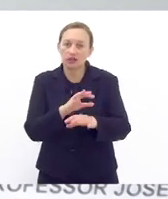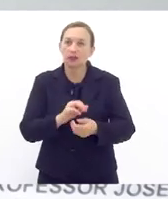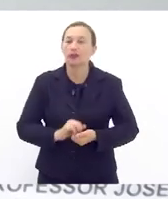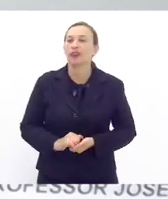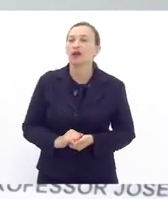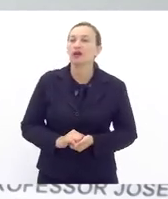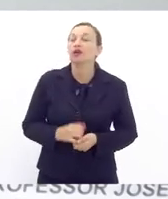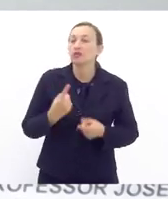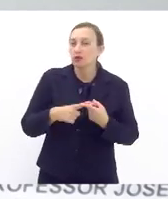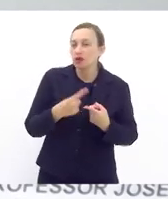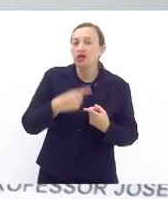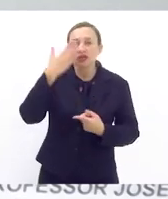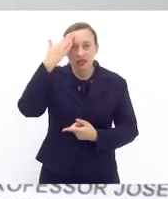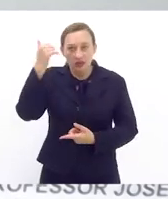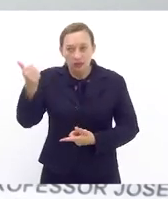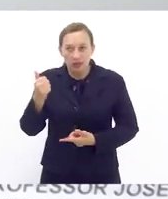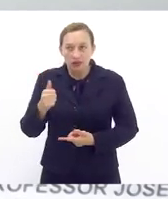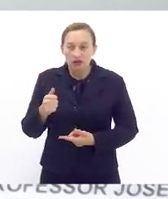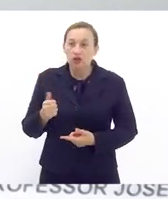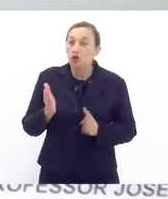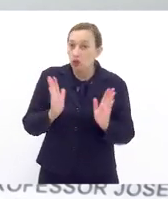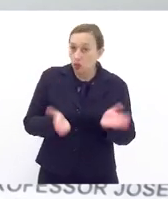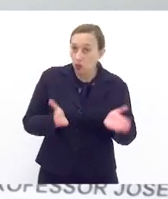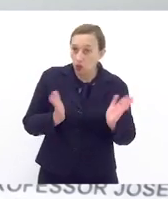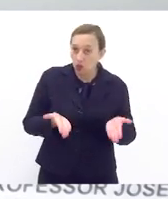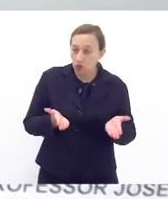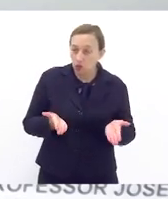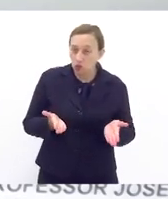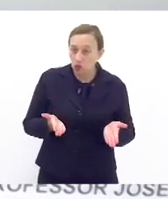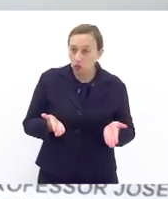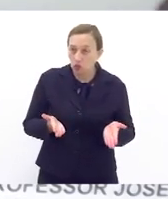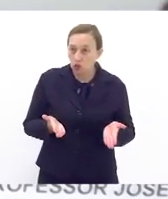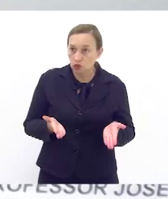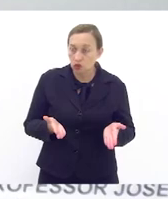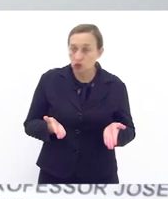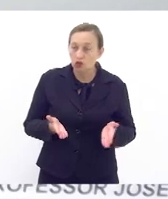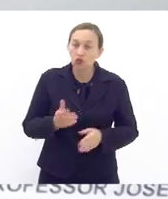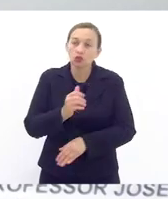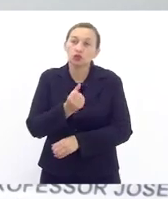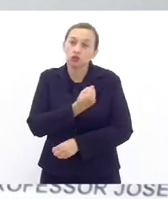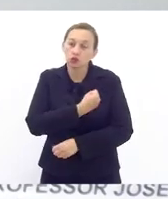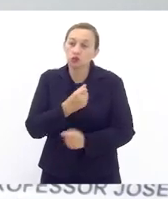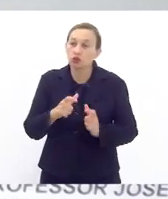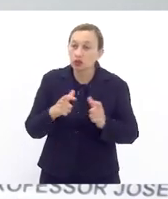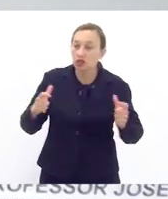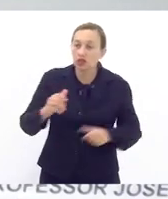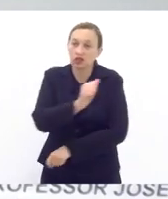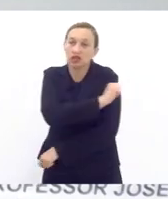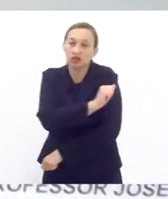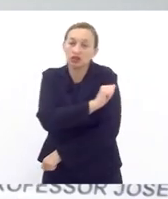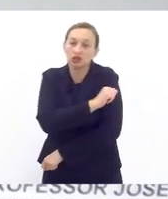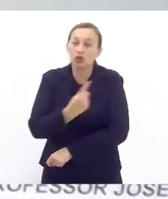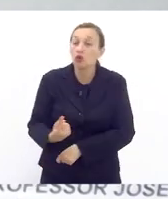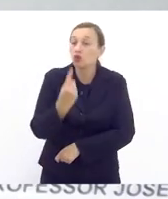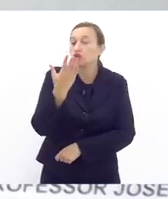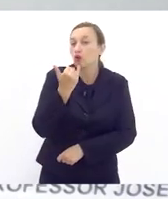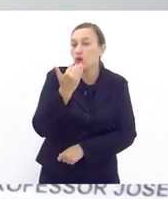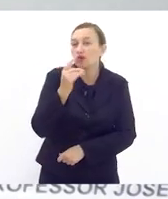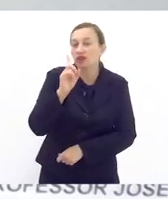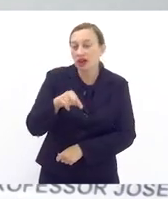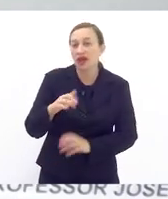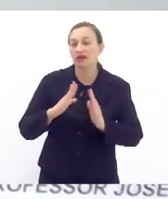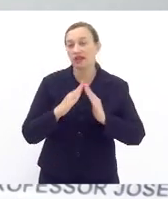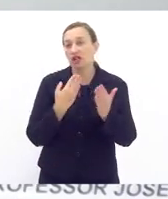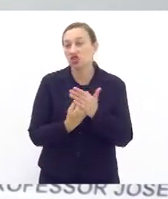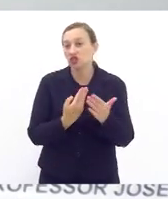porque sabemos que hoje a maior parte desses alunos é a única refeição que faz e